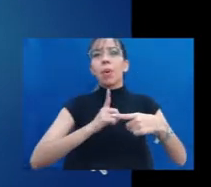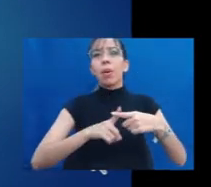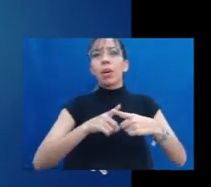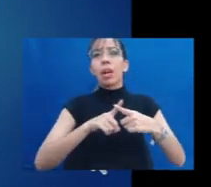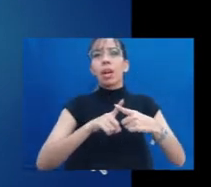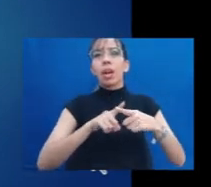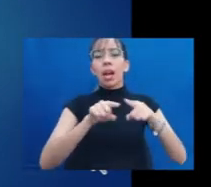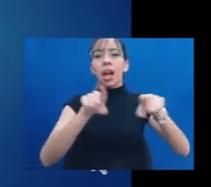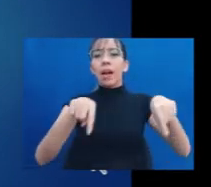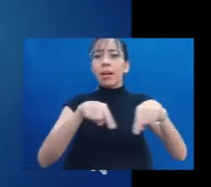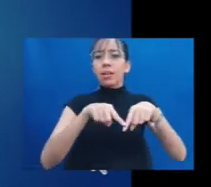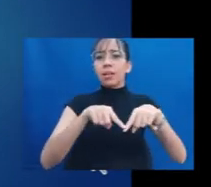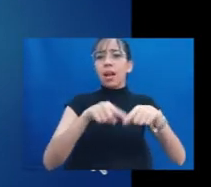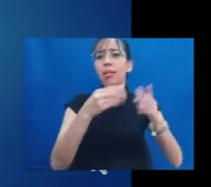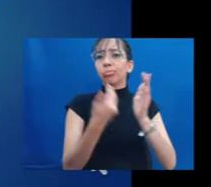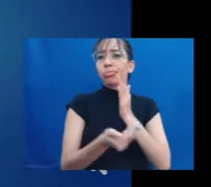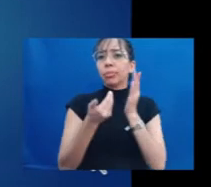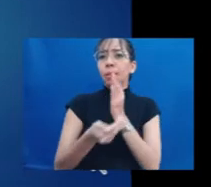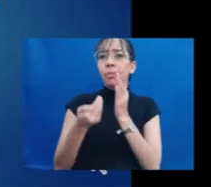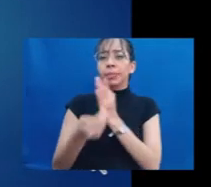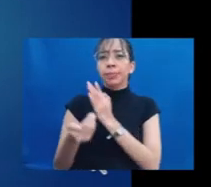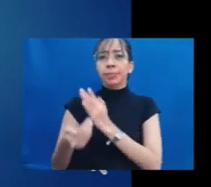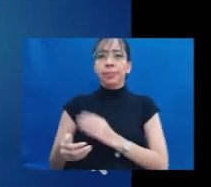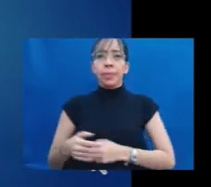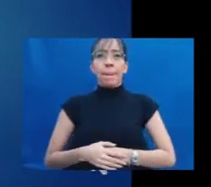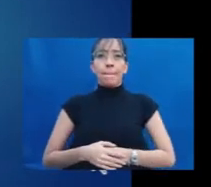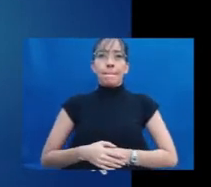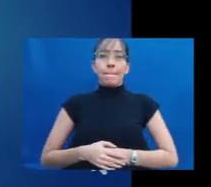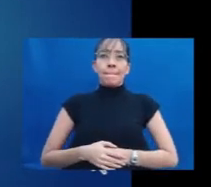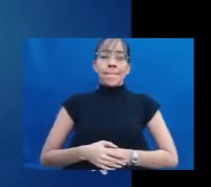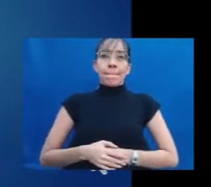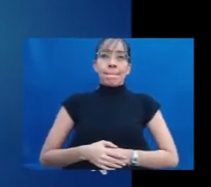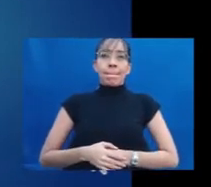muito drásticos. A gente vê que o laboratório foi muito destruído.